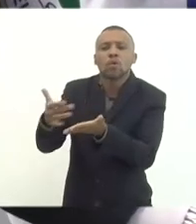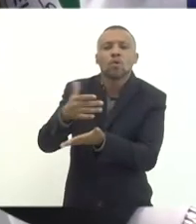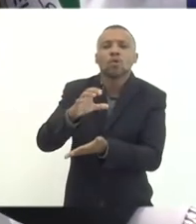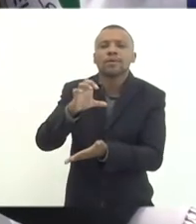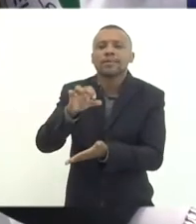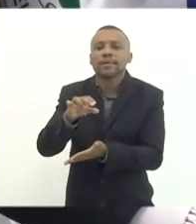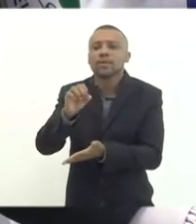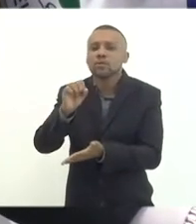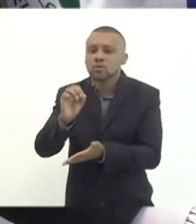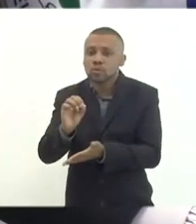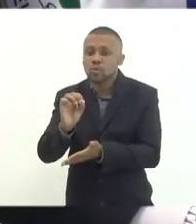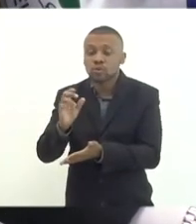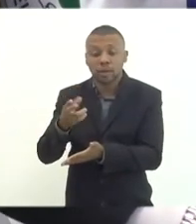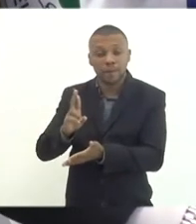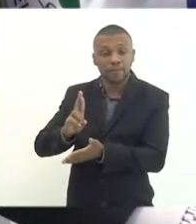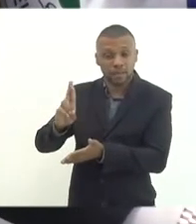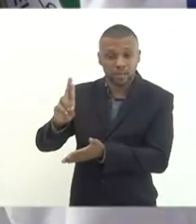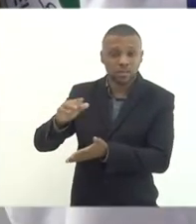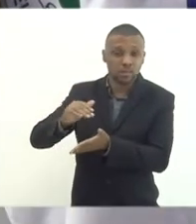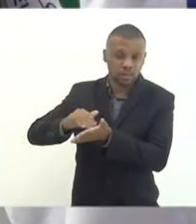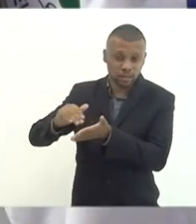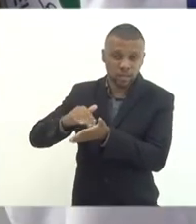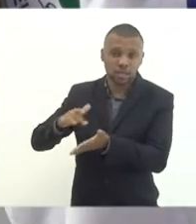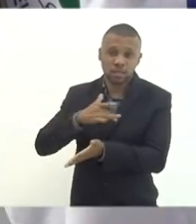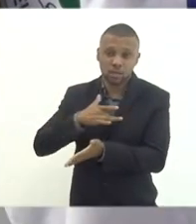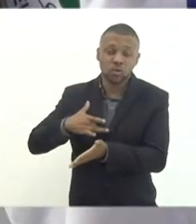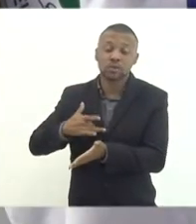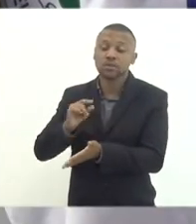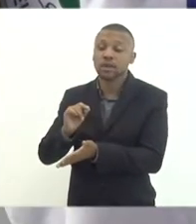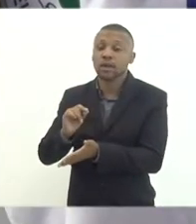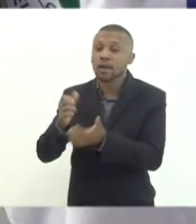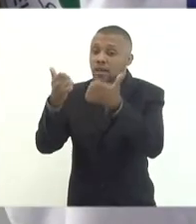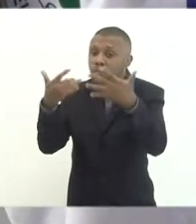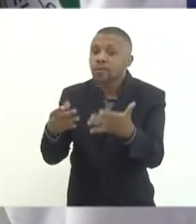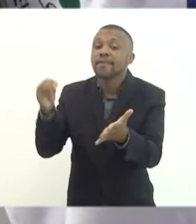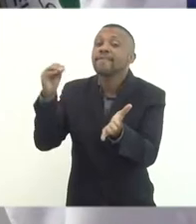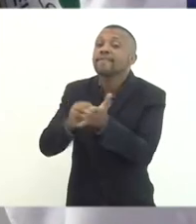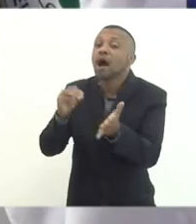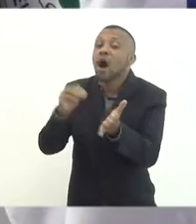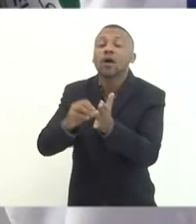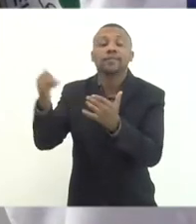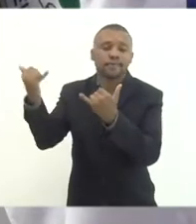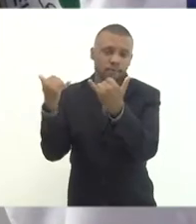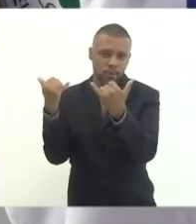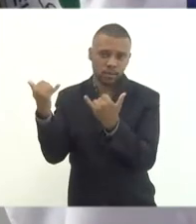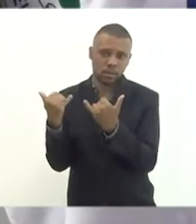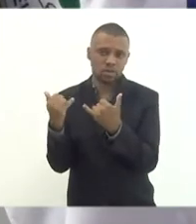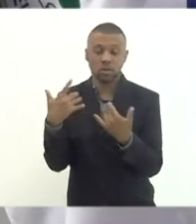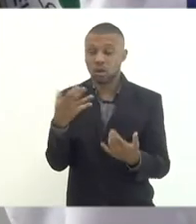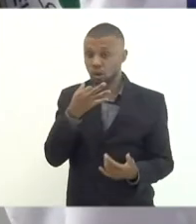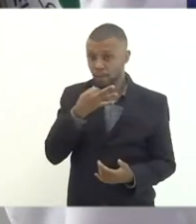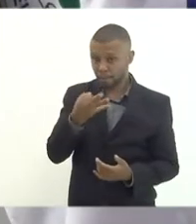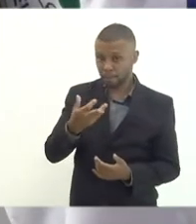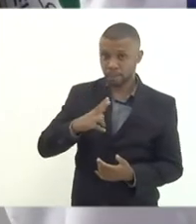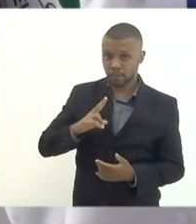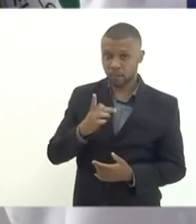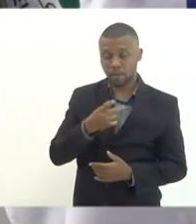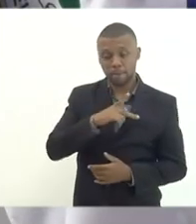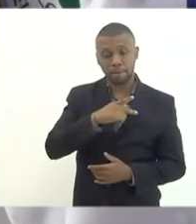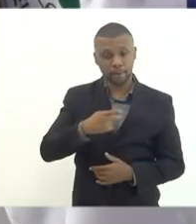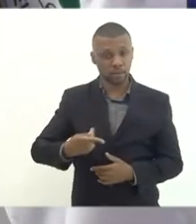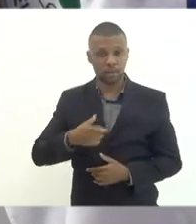da secretaria de estado de saúde Ela mencionou que Falta informação é Eu particularmente como presidente dessa comissão